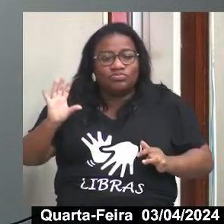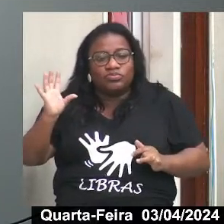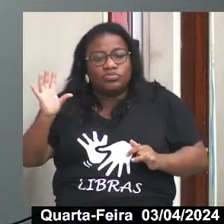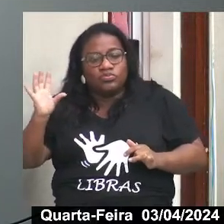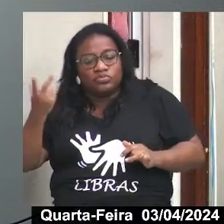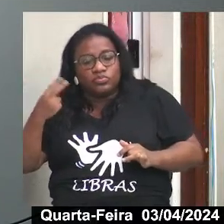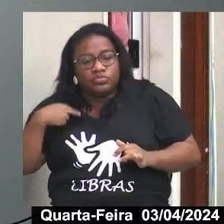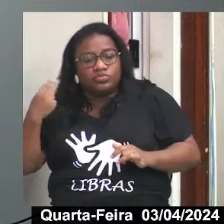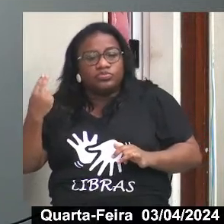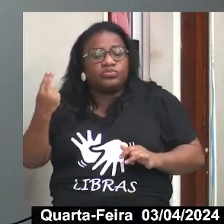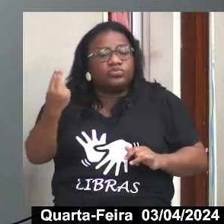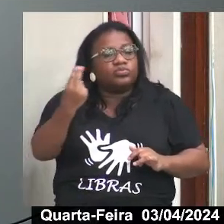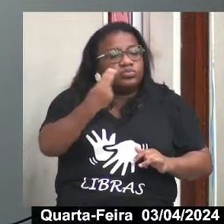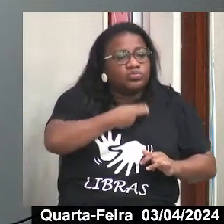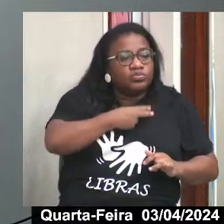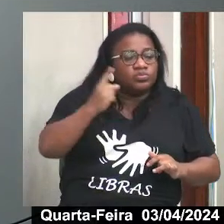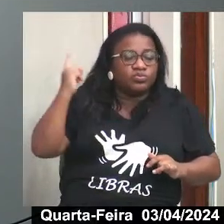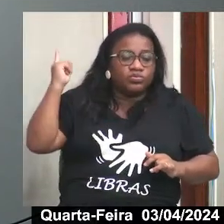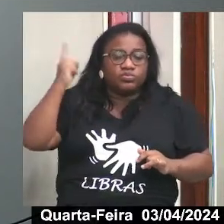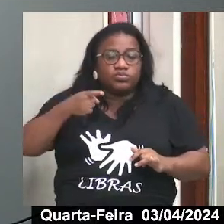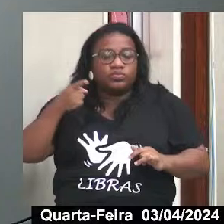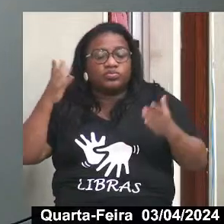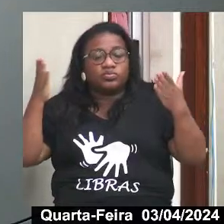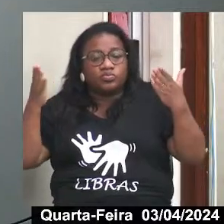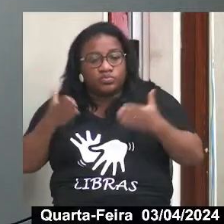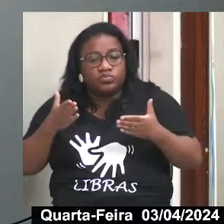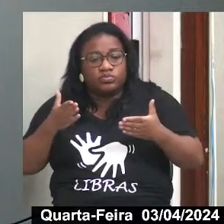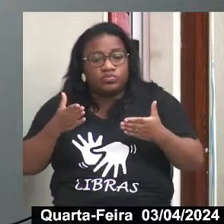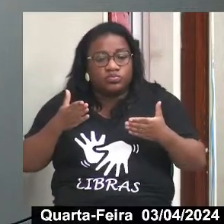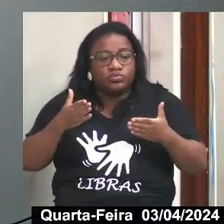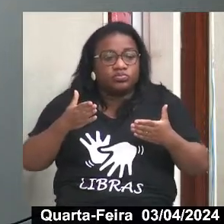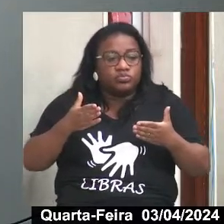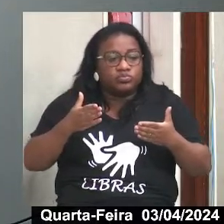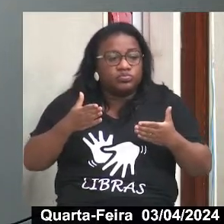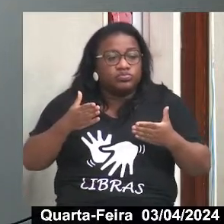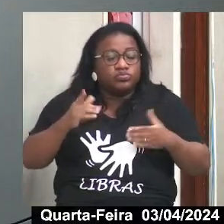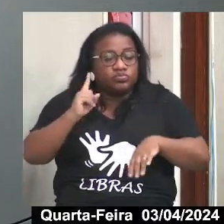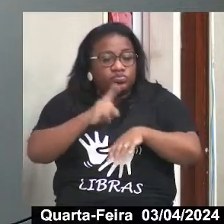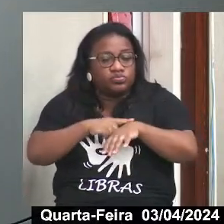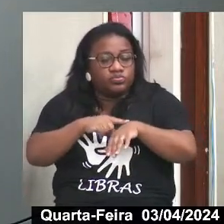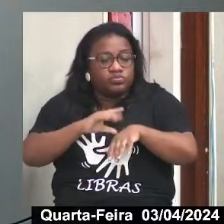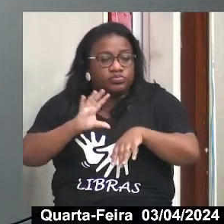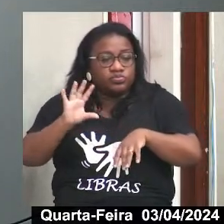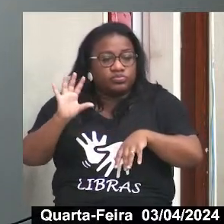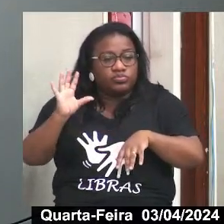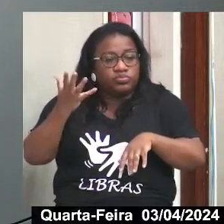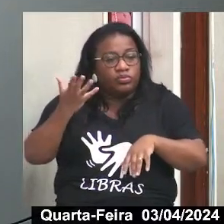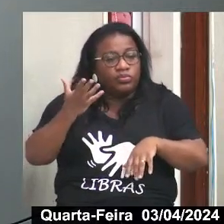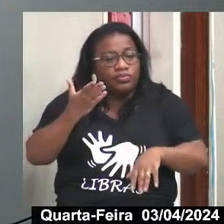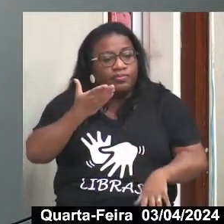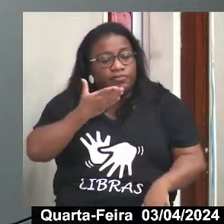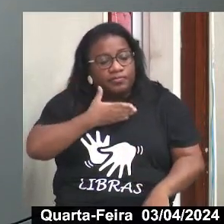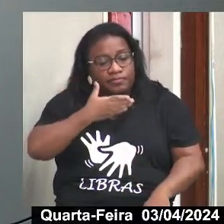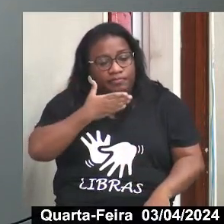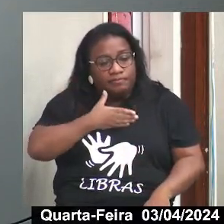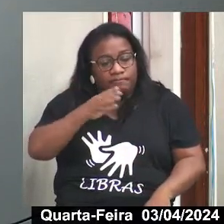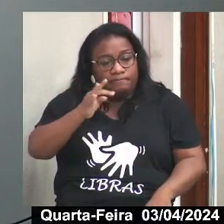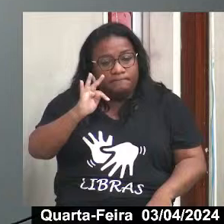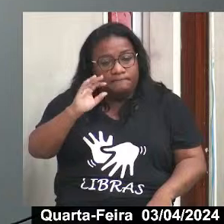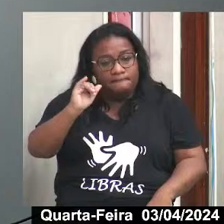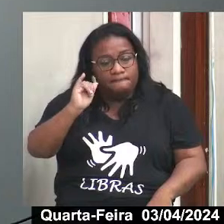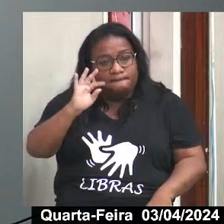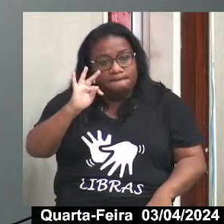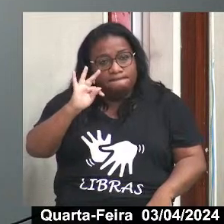gabinete, dentro do nosso mandato, que foi uma pauta que aconteceu através de uma amiga que